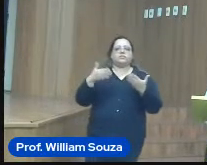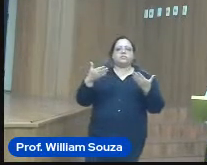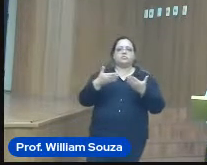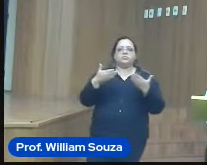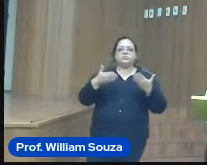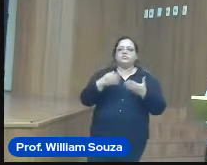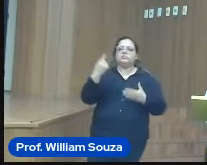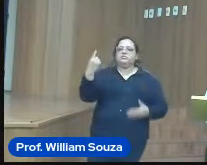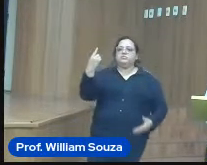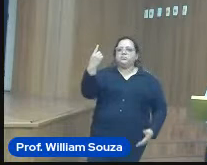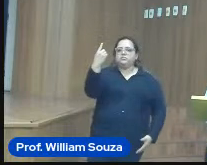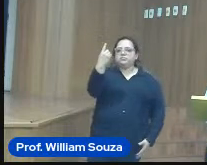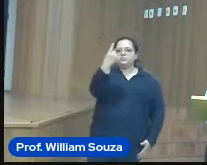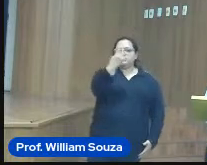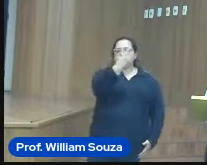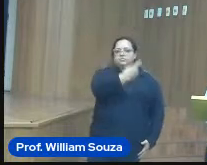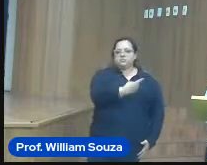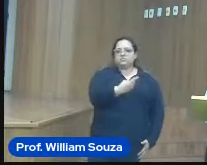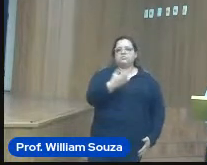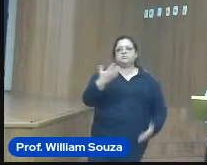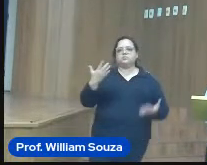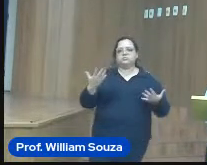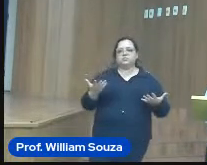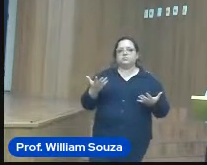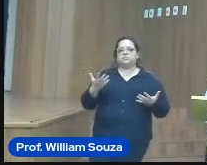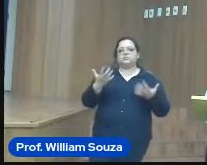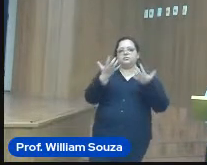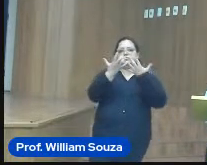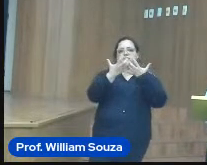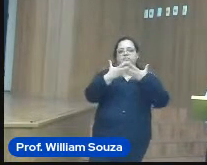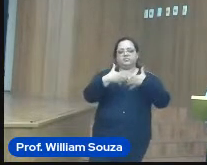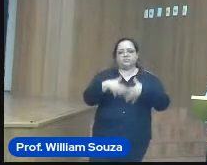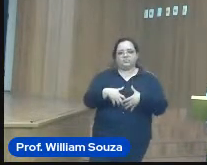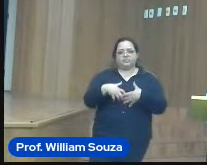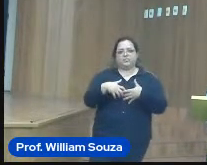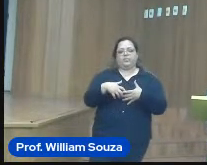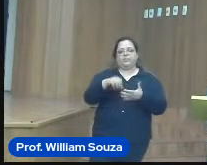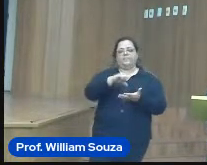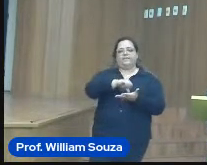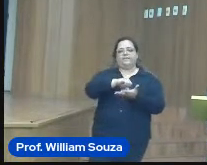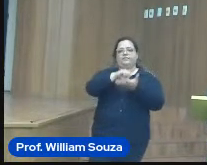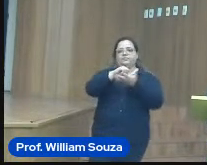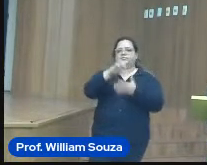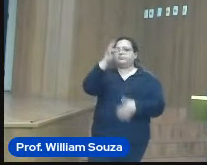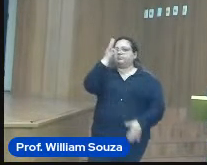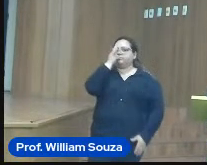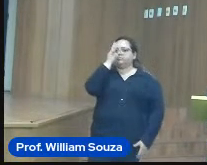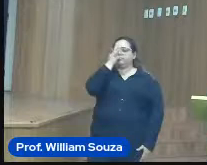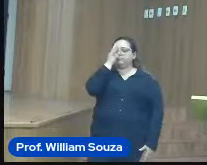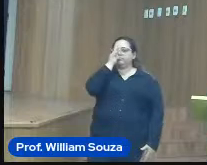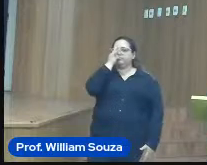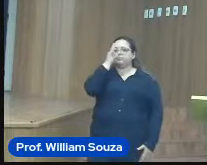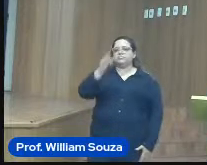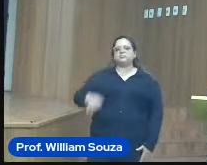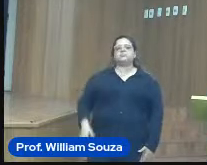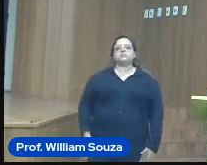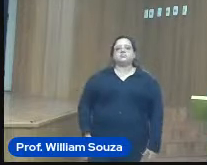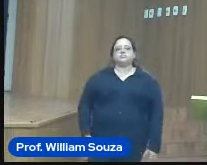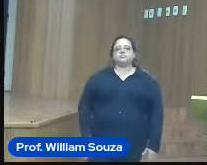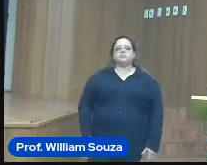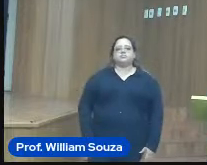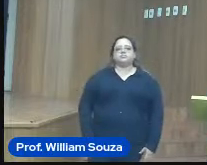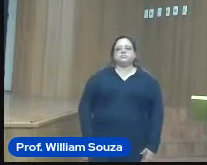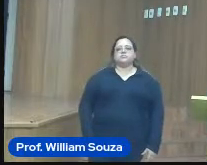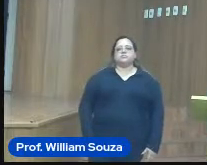um de vocês que estão aí no IFPB, no campus de Cajazeiras, é um